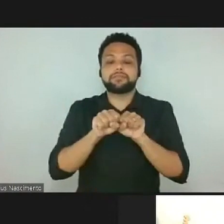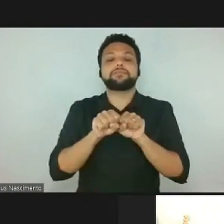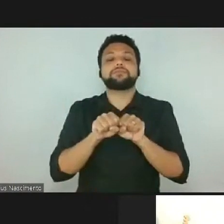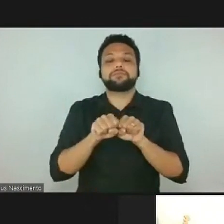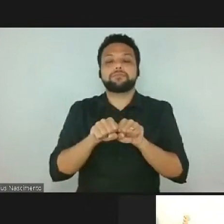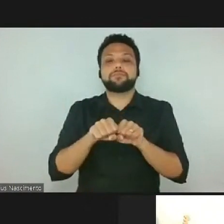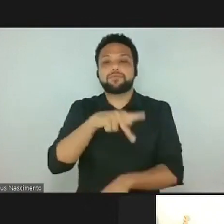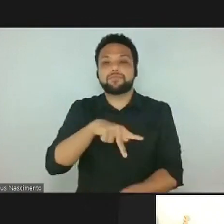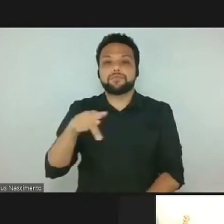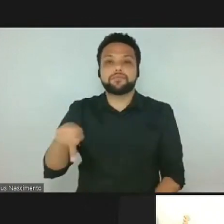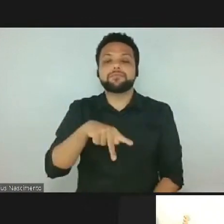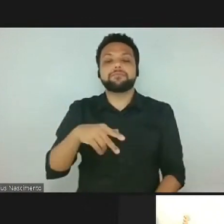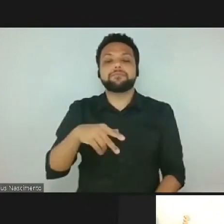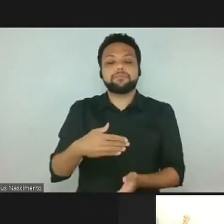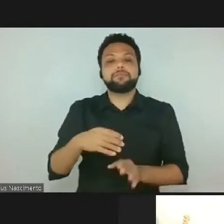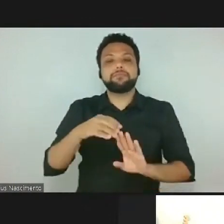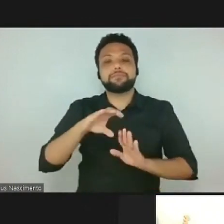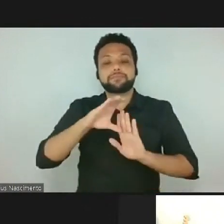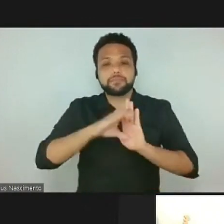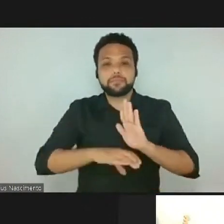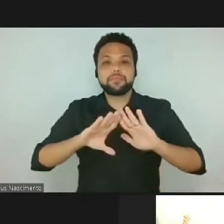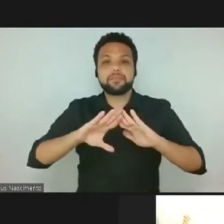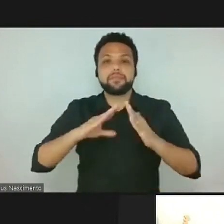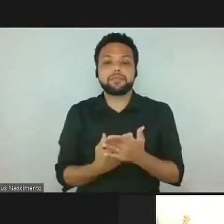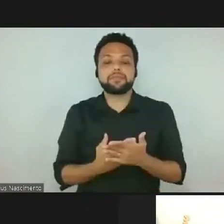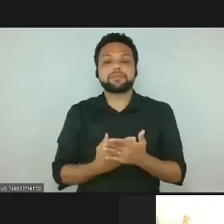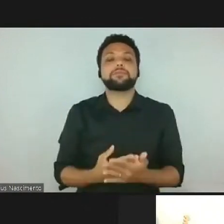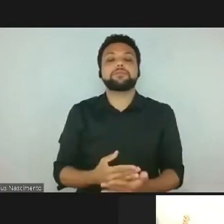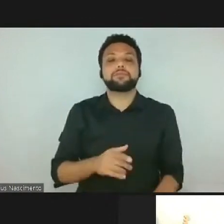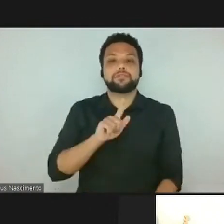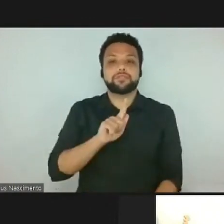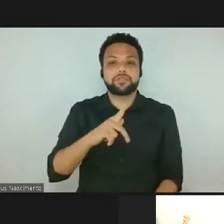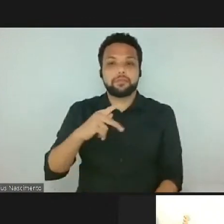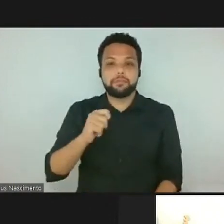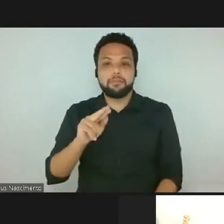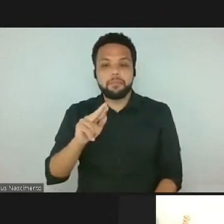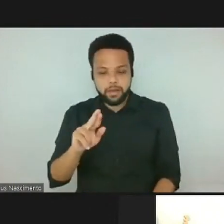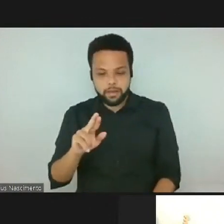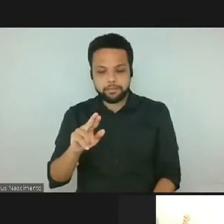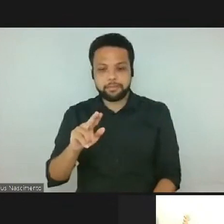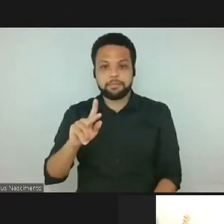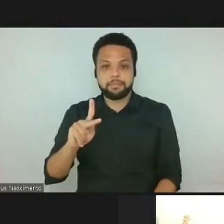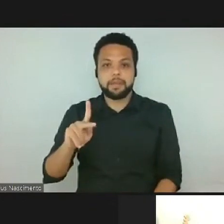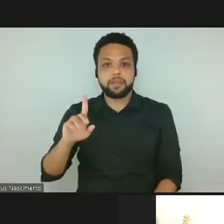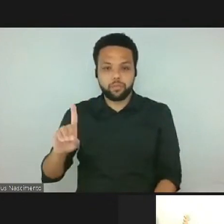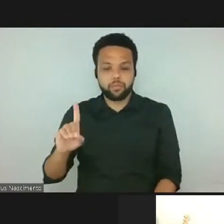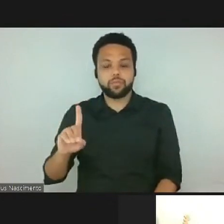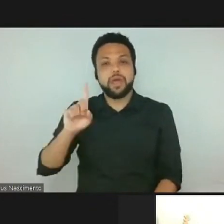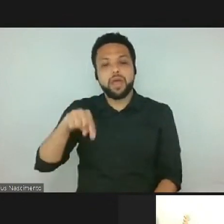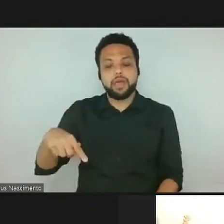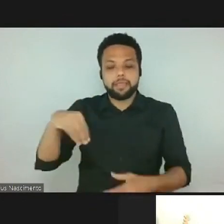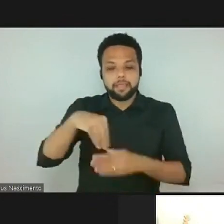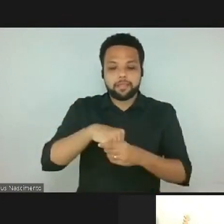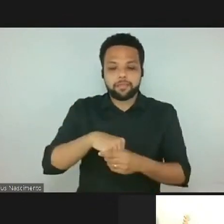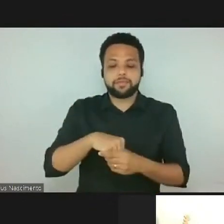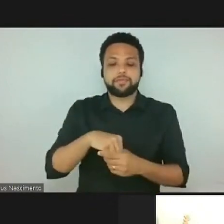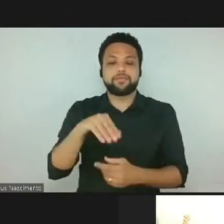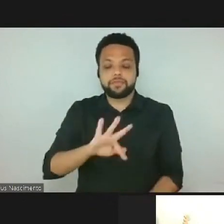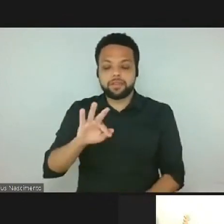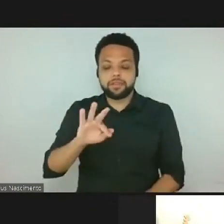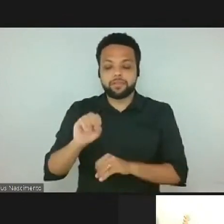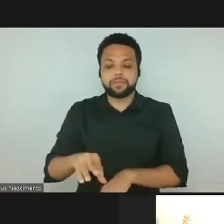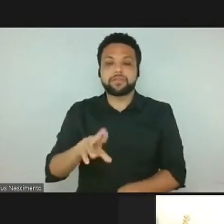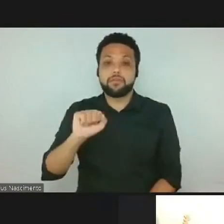e no Currículo Escolar, que é o GEPARTEDU, da FEUSP, que é o nosso grupo de pesquisa que eu já